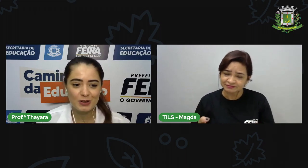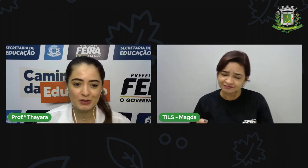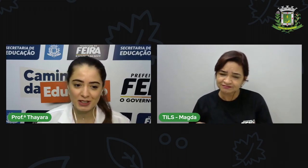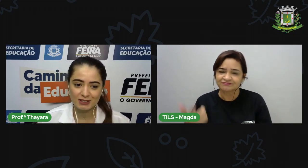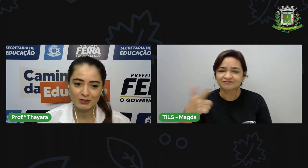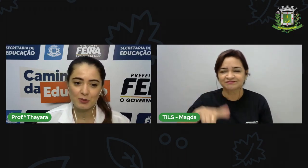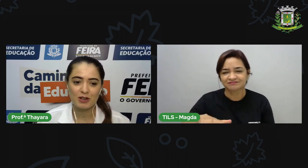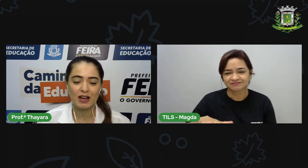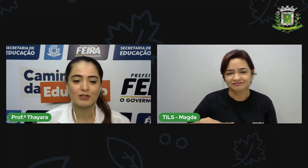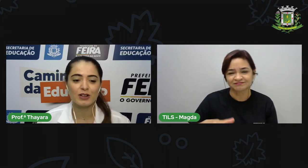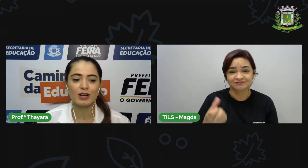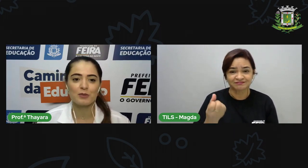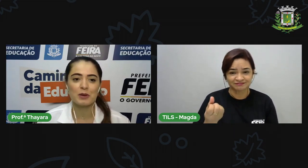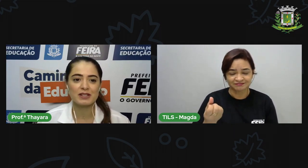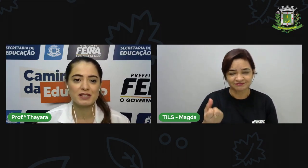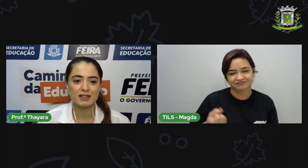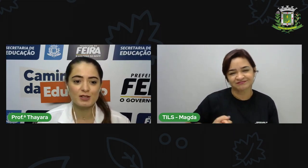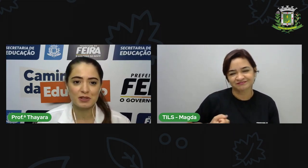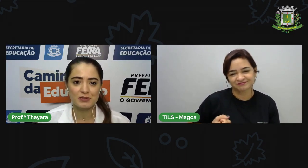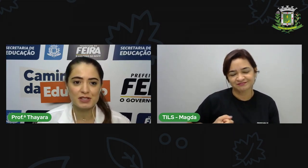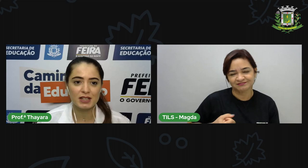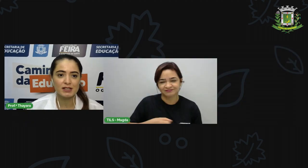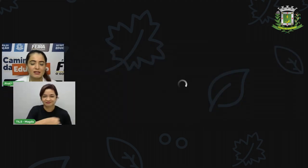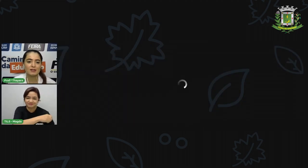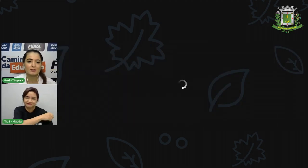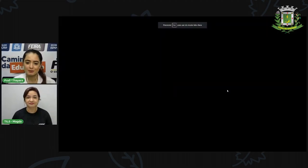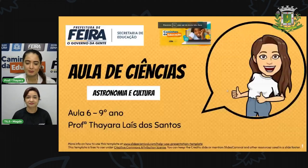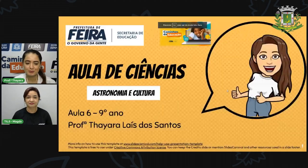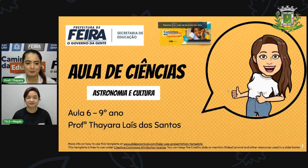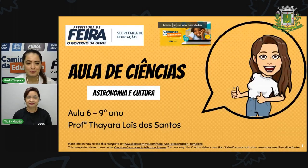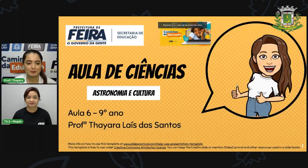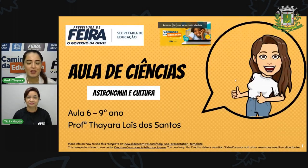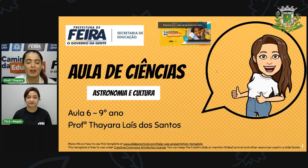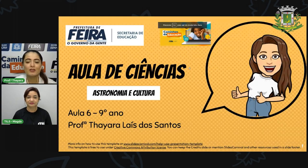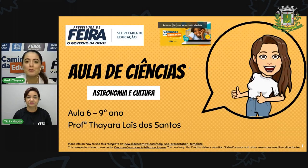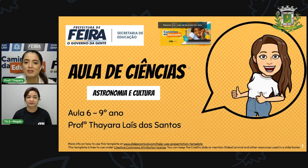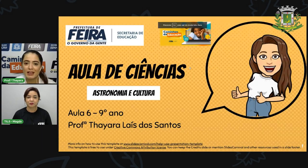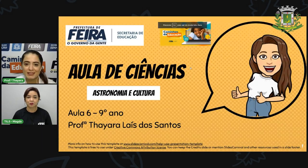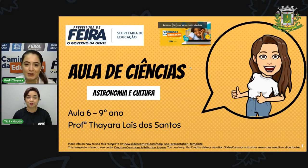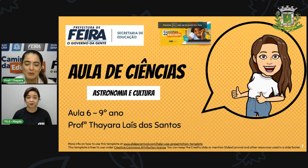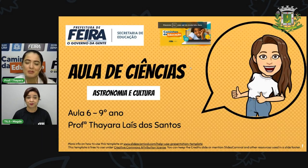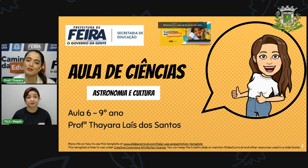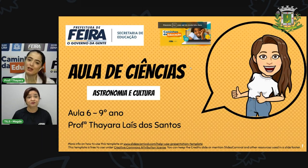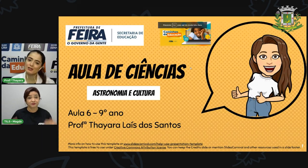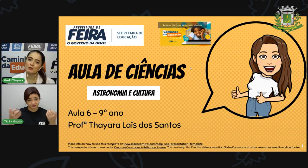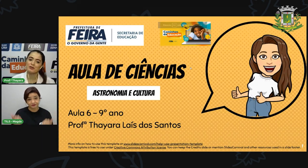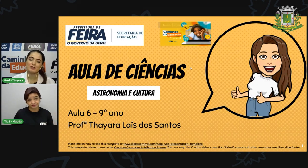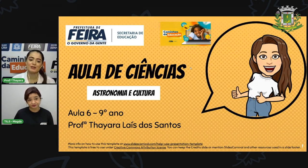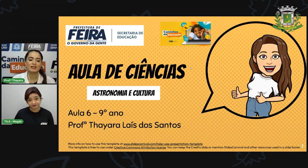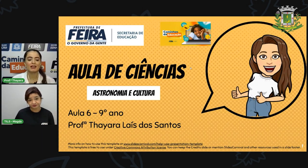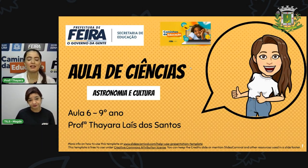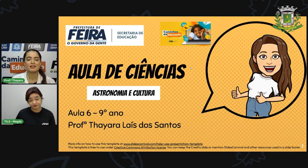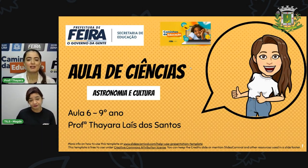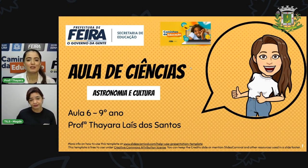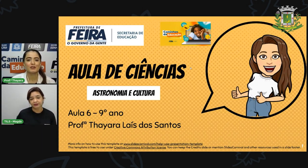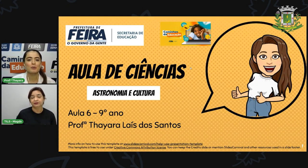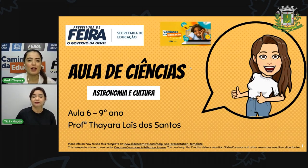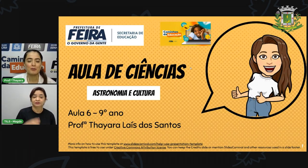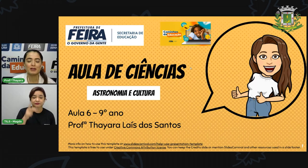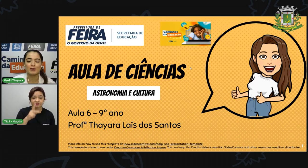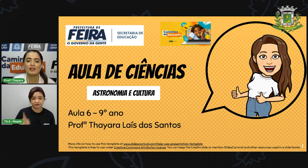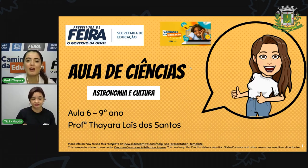6 do nono ano. Vamos lá, vou colocar minha apresentação para vocês. Vamos lá, então, como eu já falei, eu sou a professora Tayara